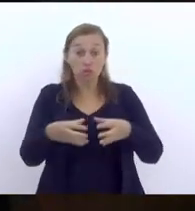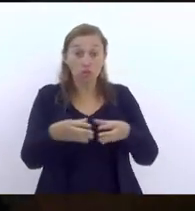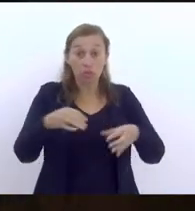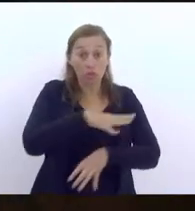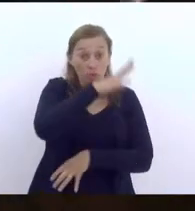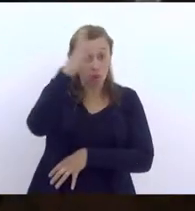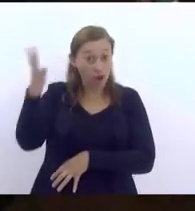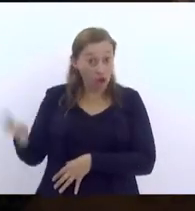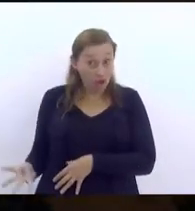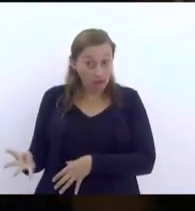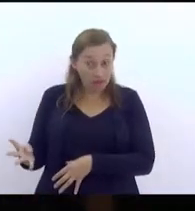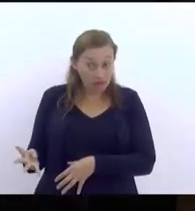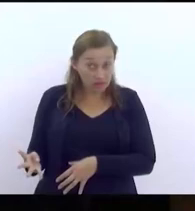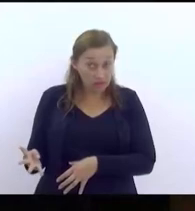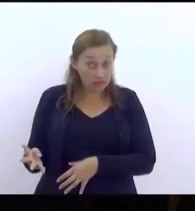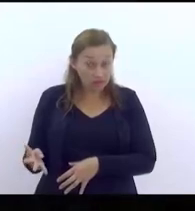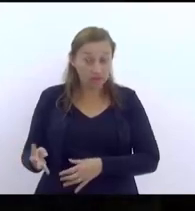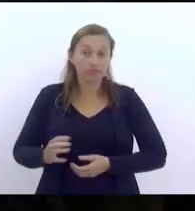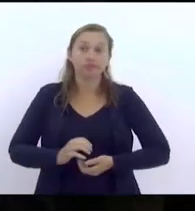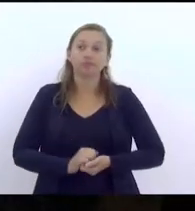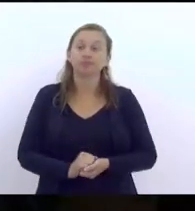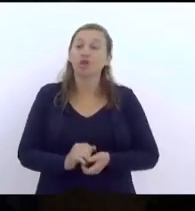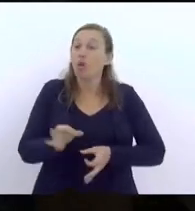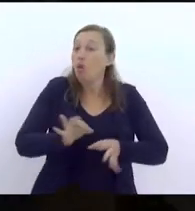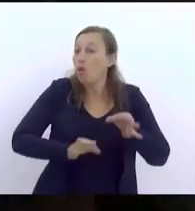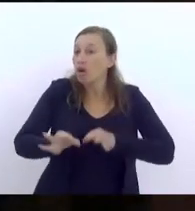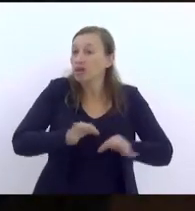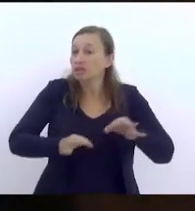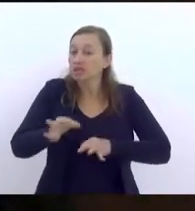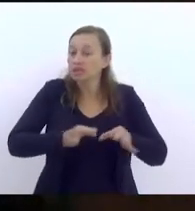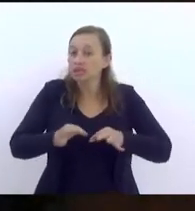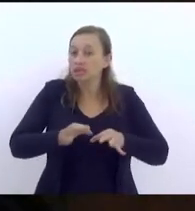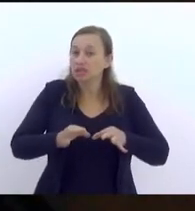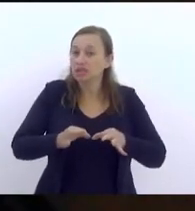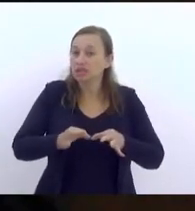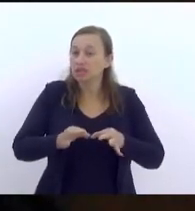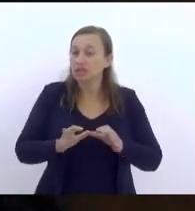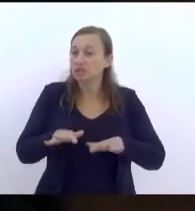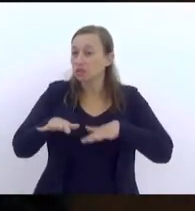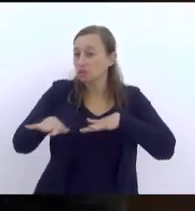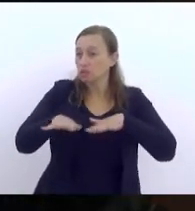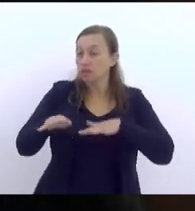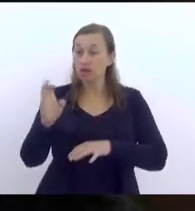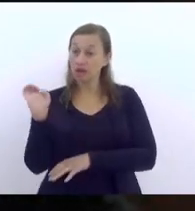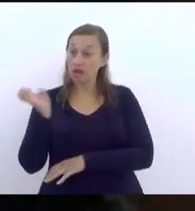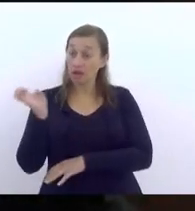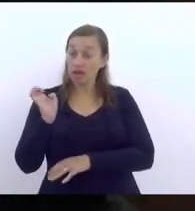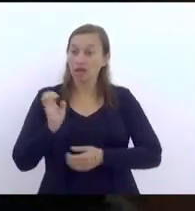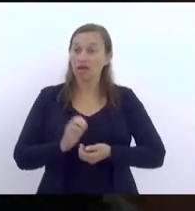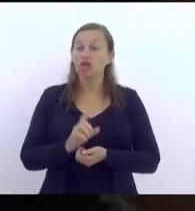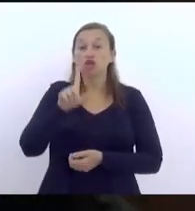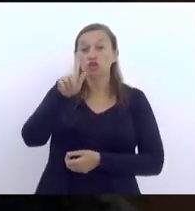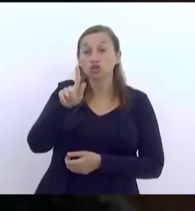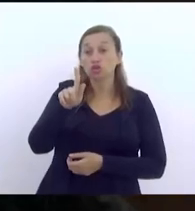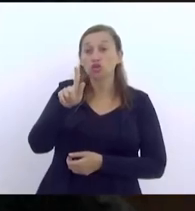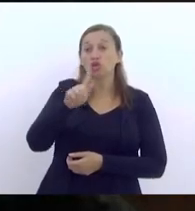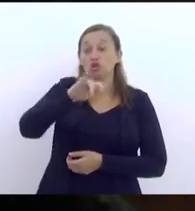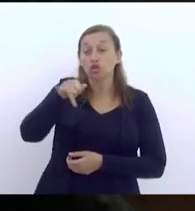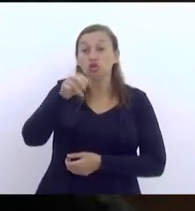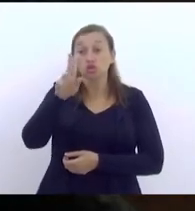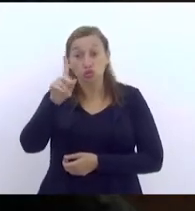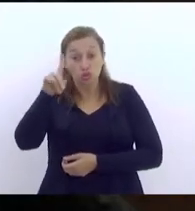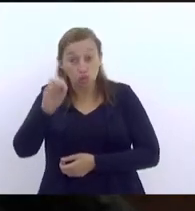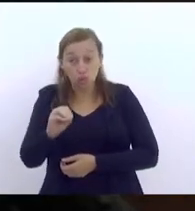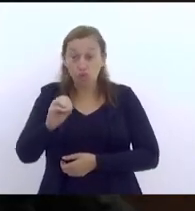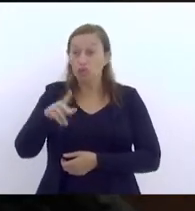de Cidadania LGBT, grupo que organiza a Parada Gay no Rio, Júlio Moreira, afirmou ao UOL